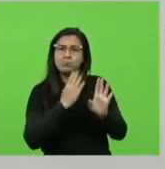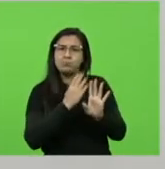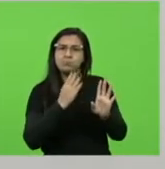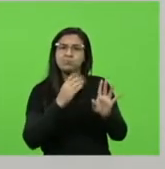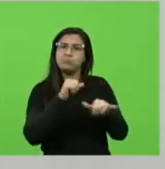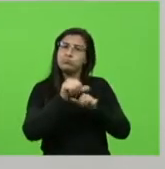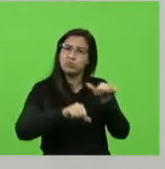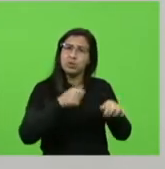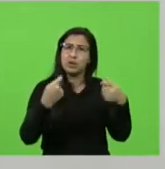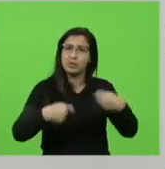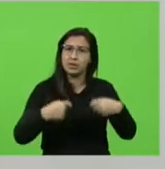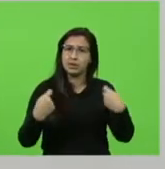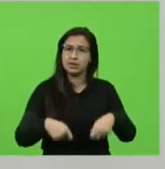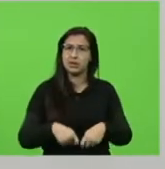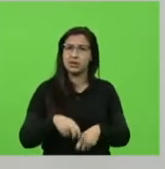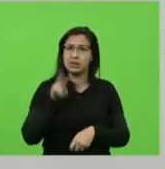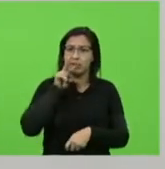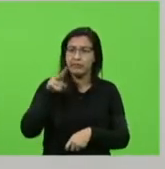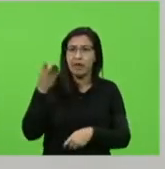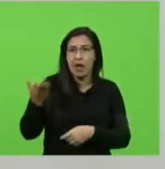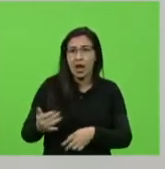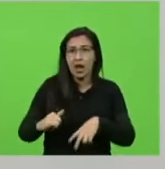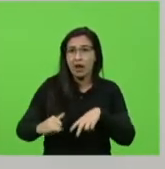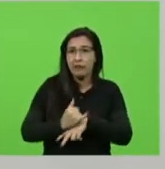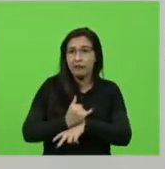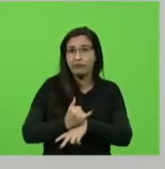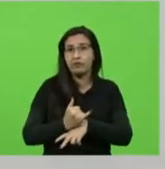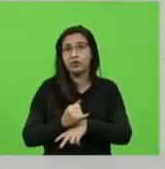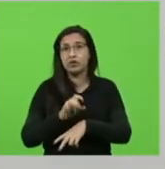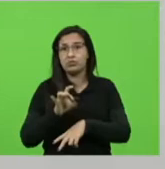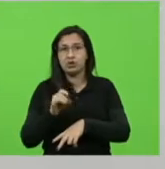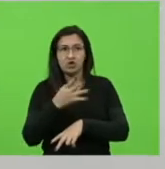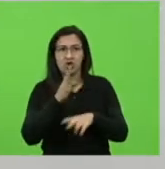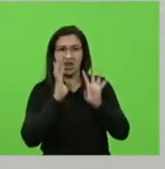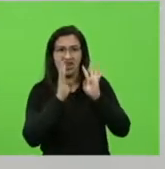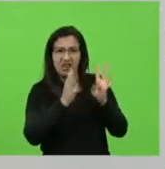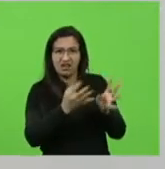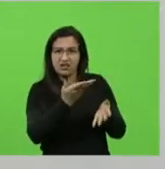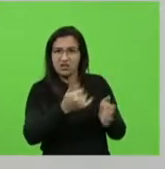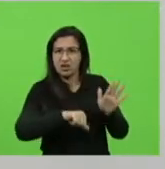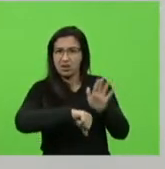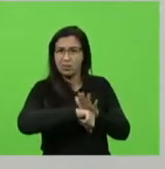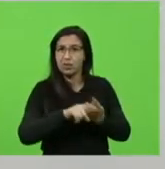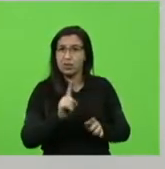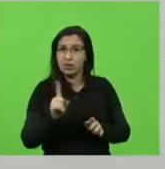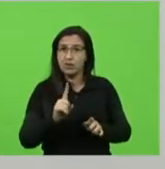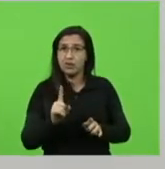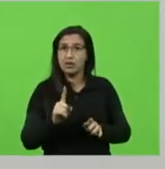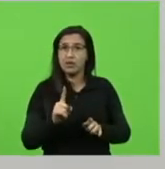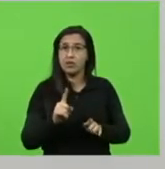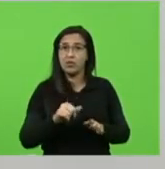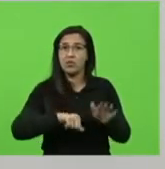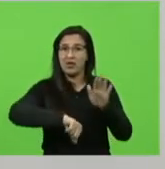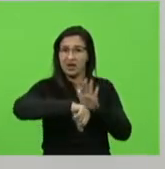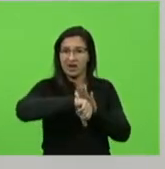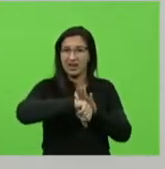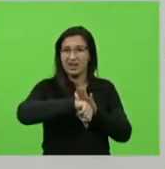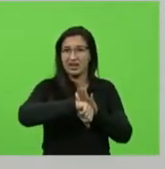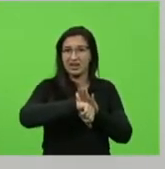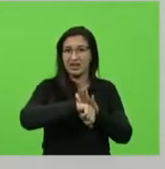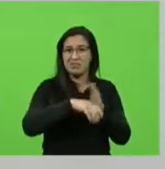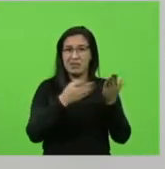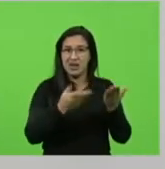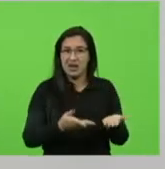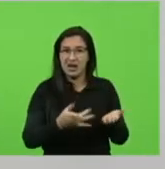pautada olhando para a vítima e não para o criminoso. A maioria das leis criminais são tratando o criminoso como coitadinho,